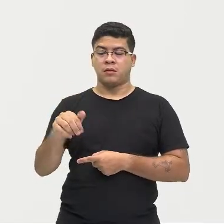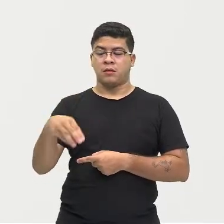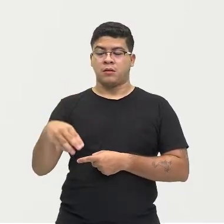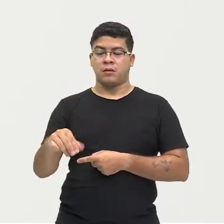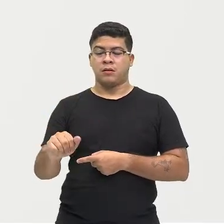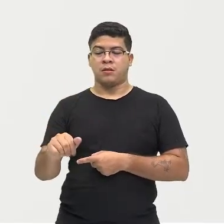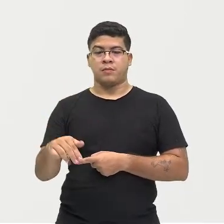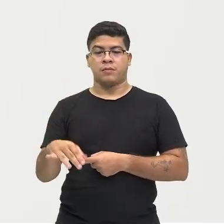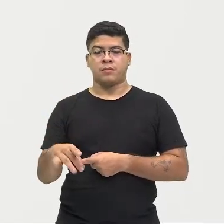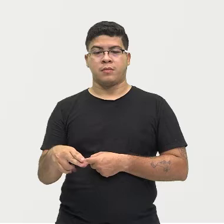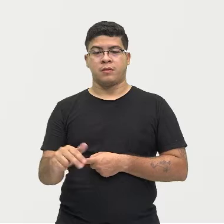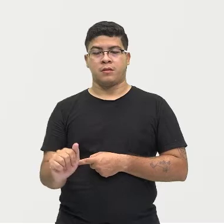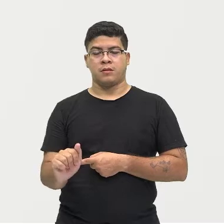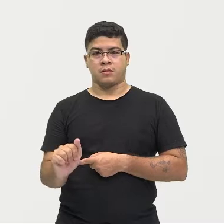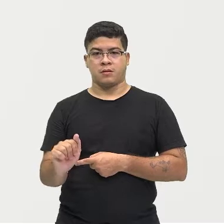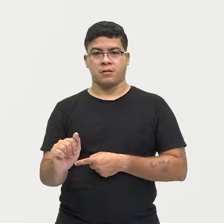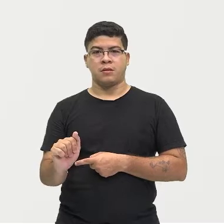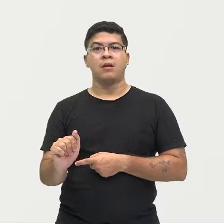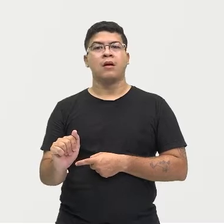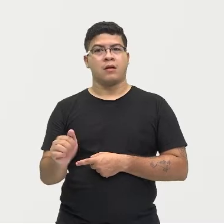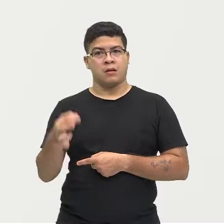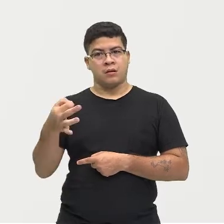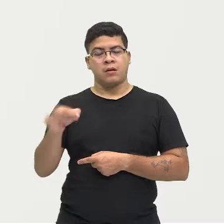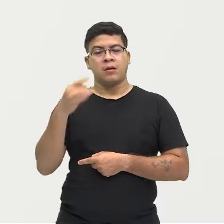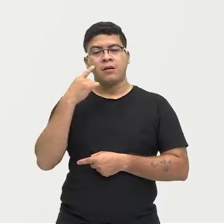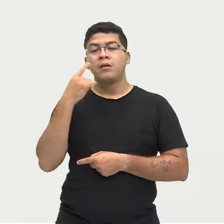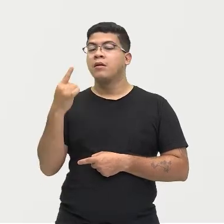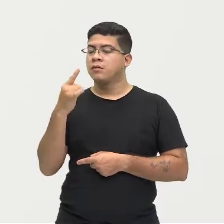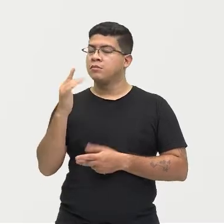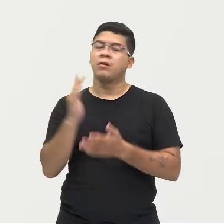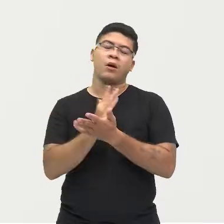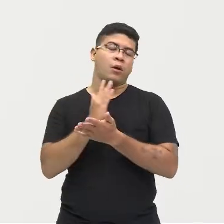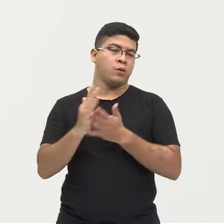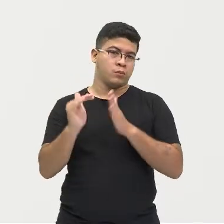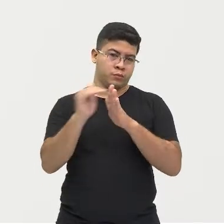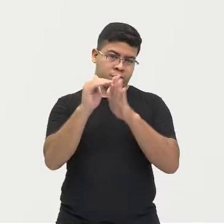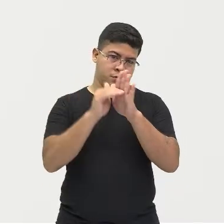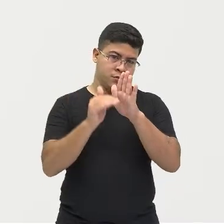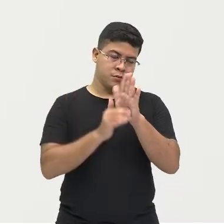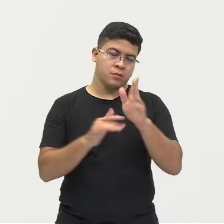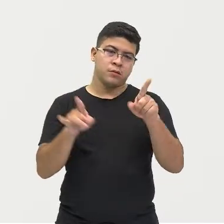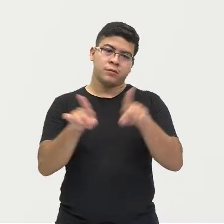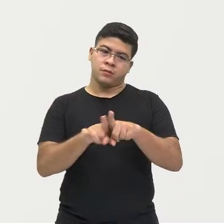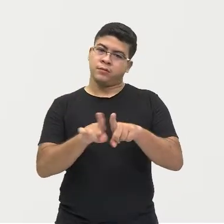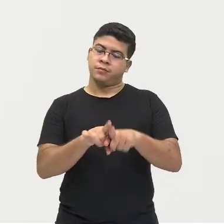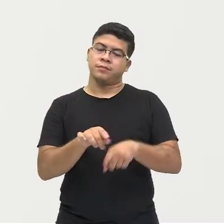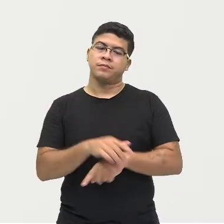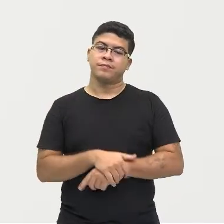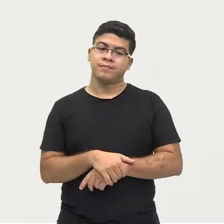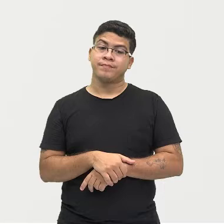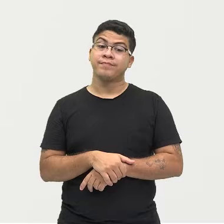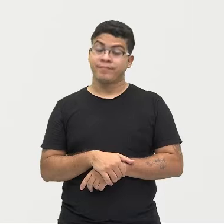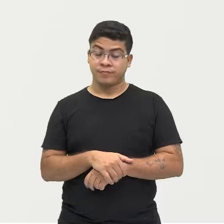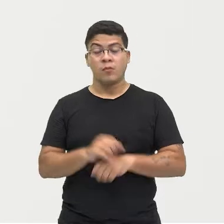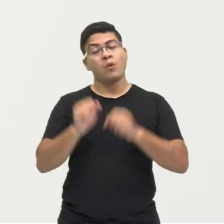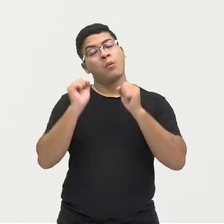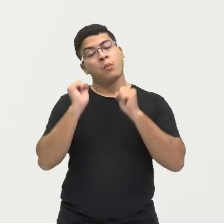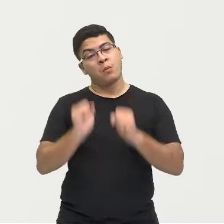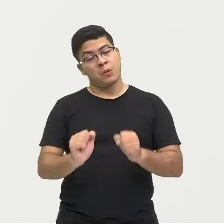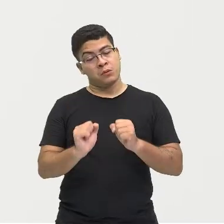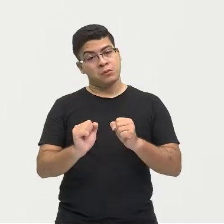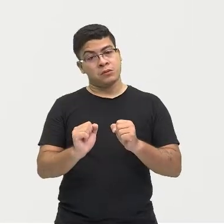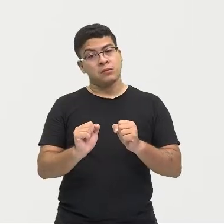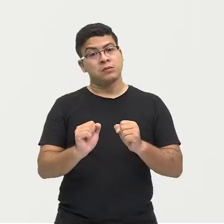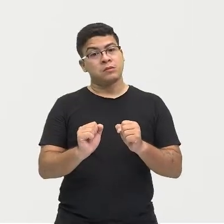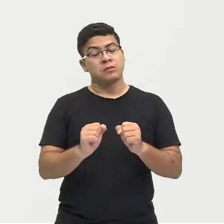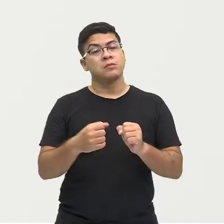de triamina. Essa é uma das classificações também. Ou seja, as aminas podem ser